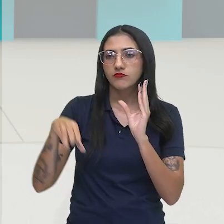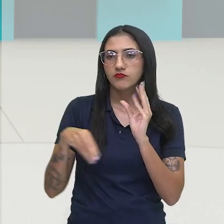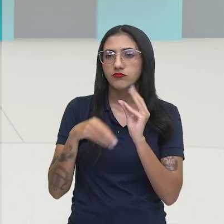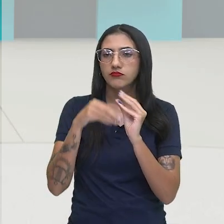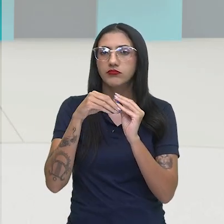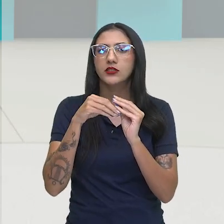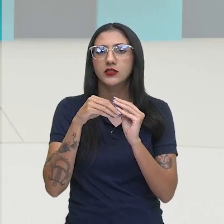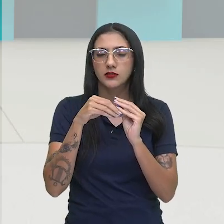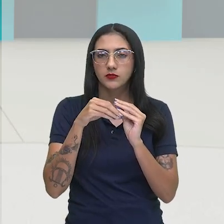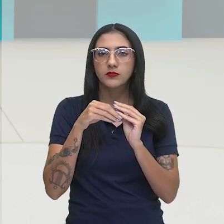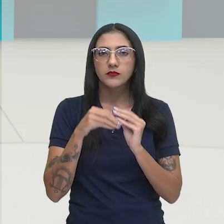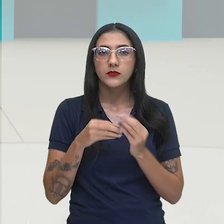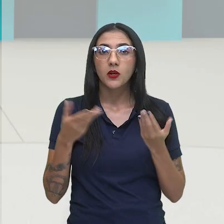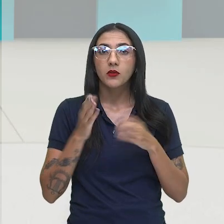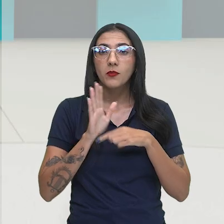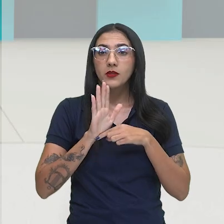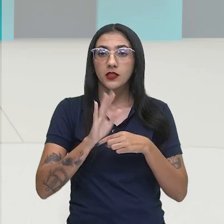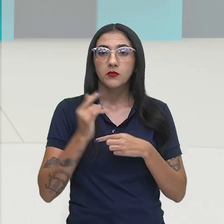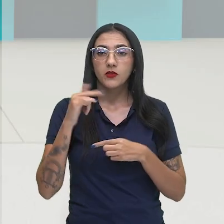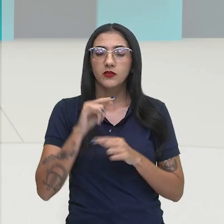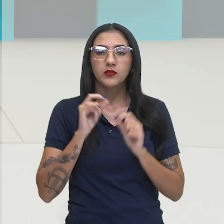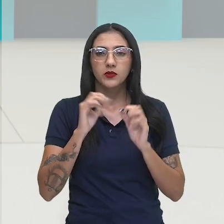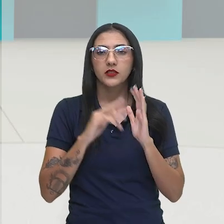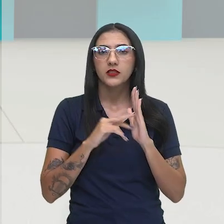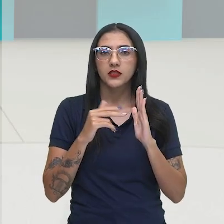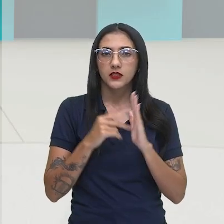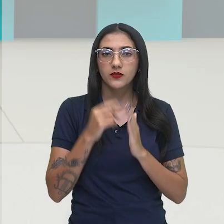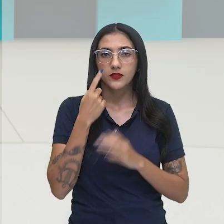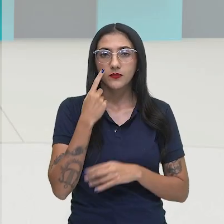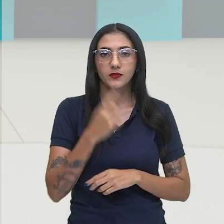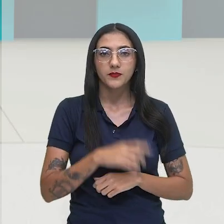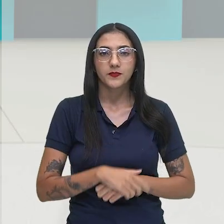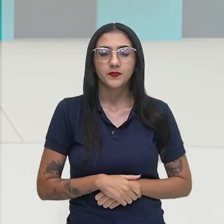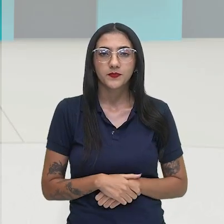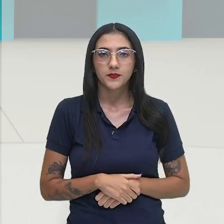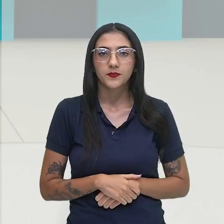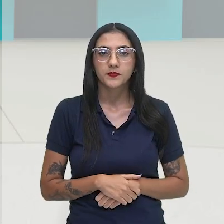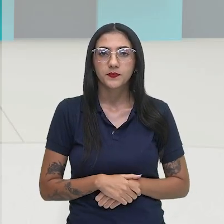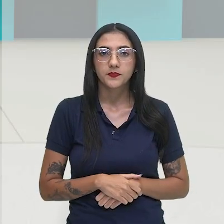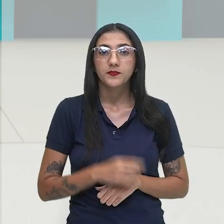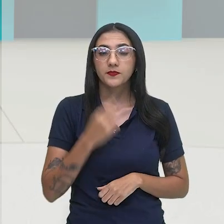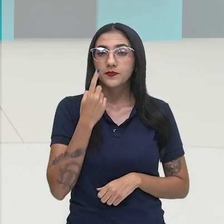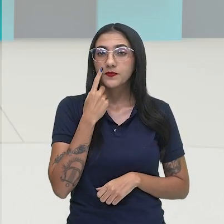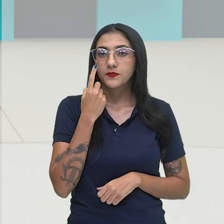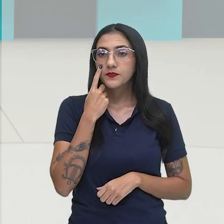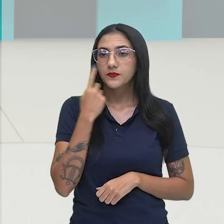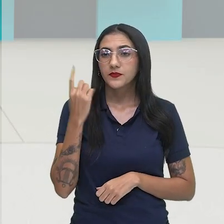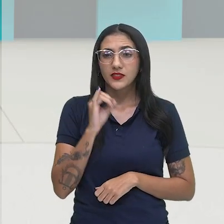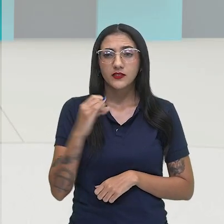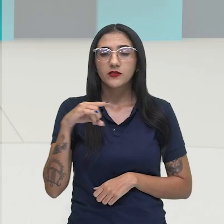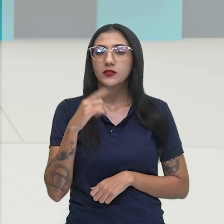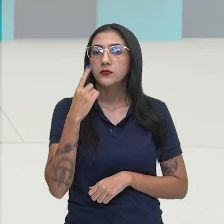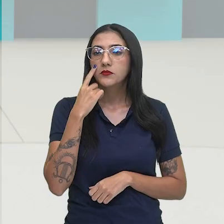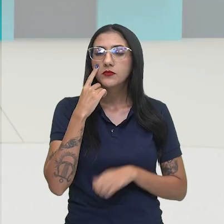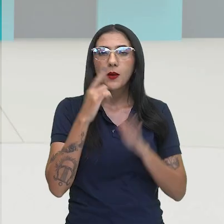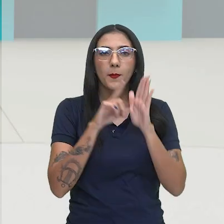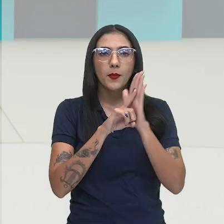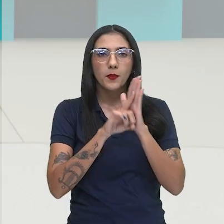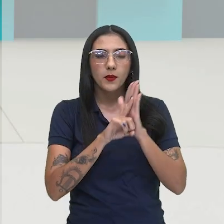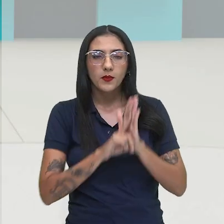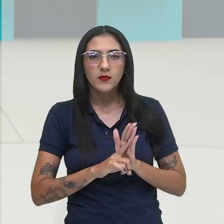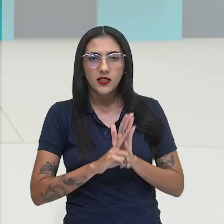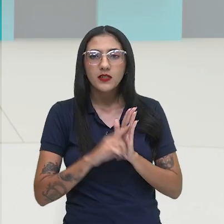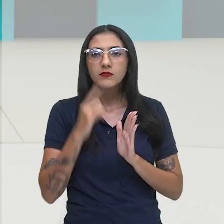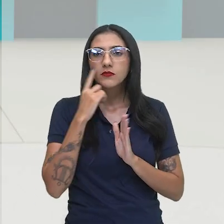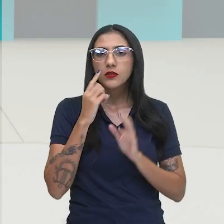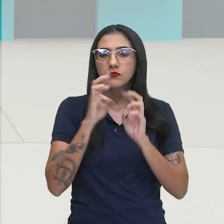extensão de domínio que eu vou mostrar para vocês agora o significado de cada uma delas. Olha só. Então, toda vez que vocês se depararem com uma pesquisa, né,